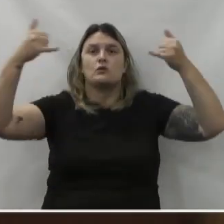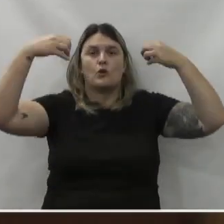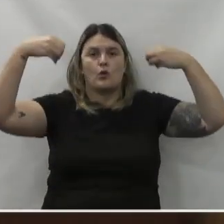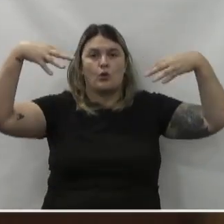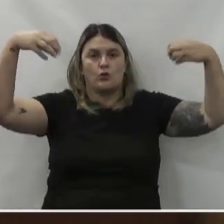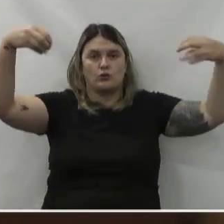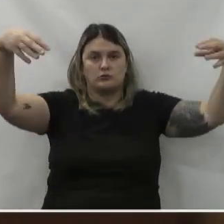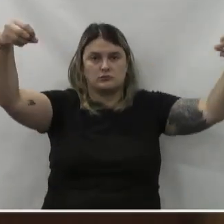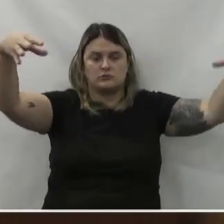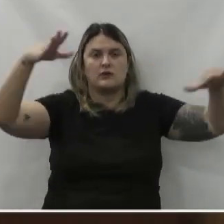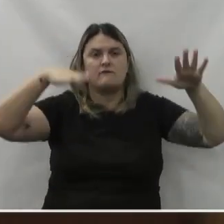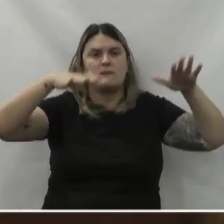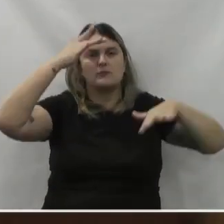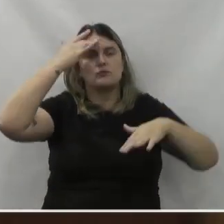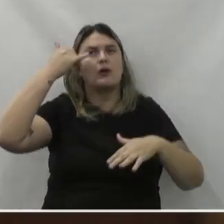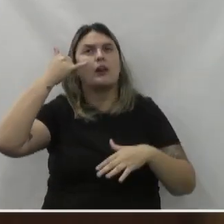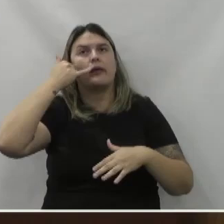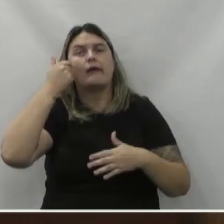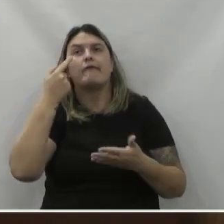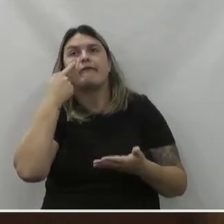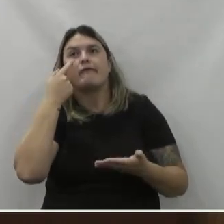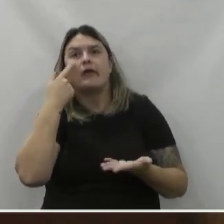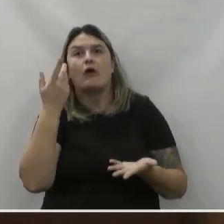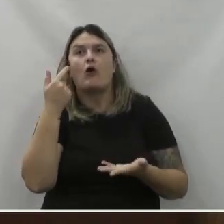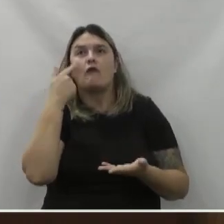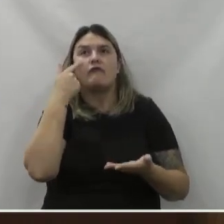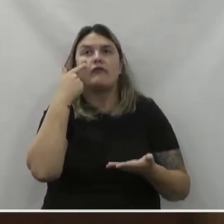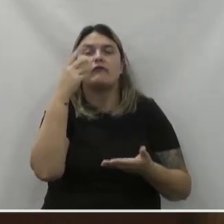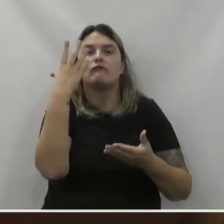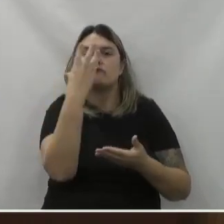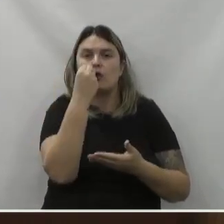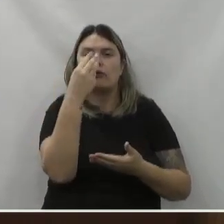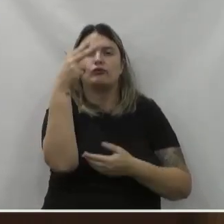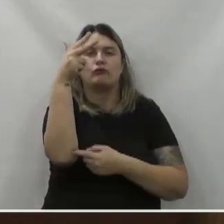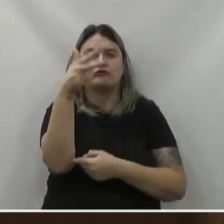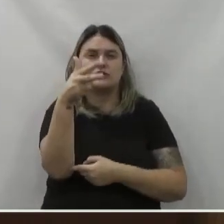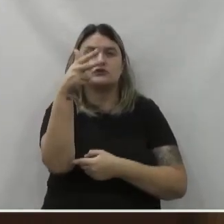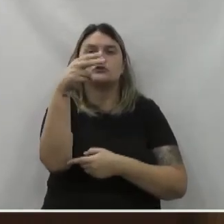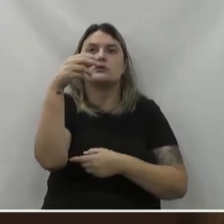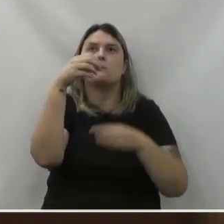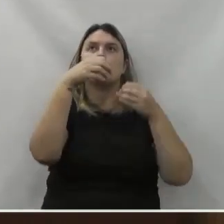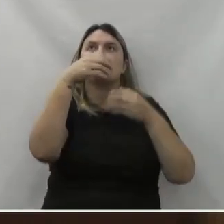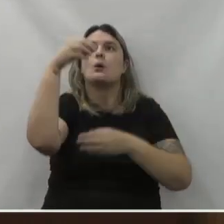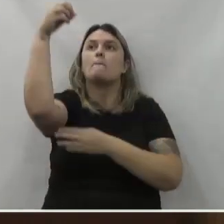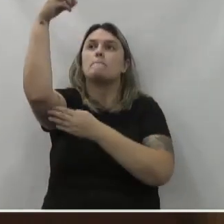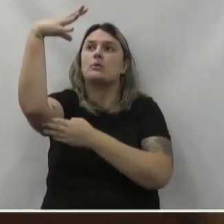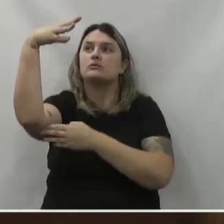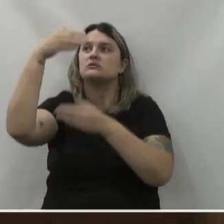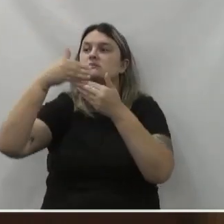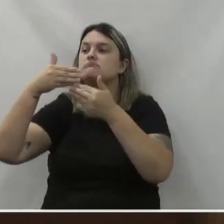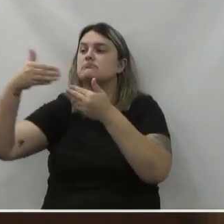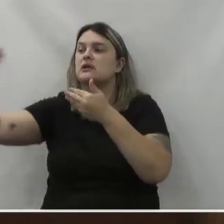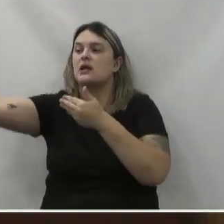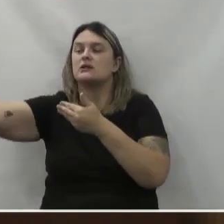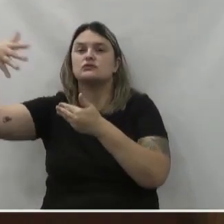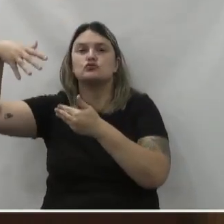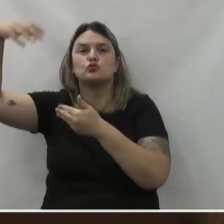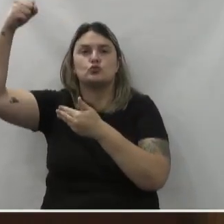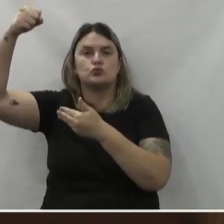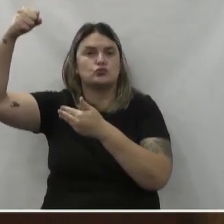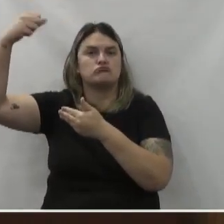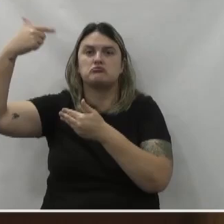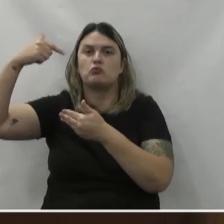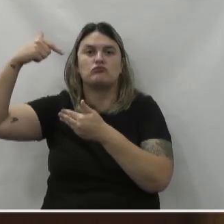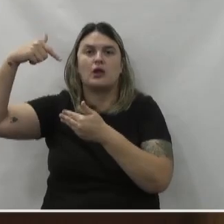Os munícipes me ligam, mandam mensagem, poxa, Anderson, mandam vídeos, fotos, o poste vem só até ali, né? Aqui para casa, aqui é uma escuridão, não